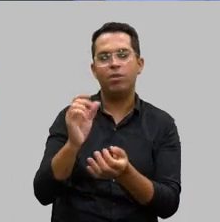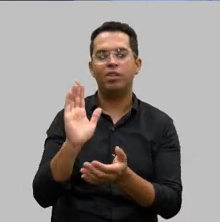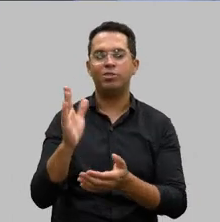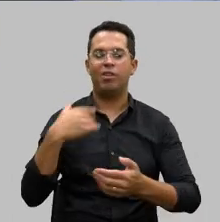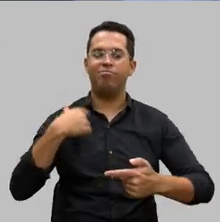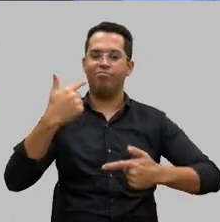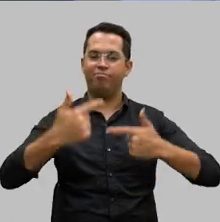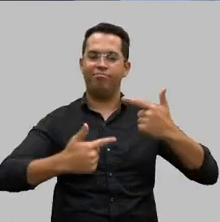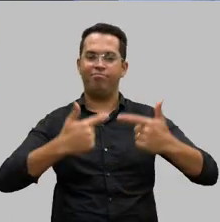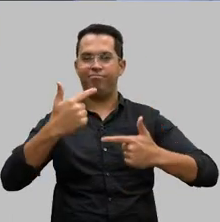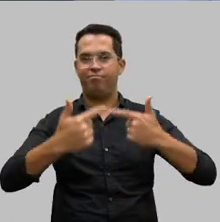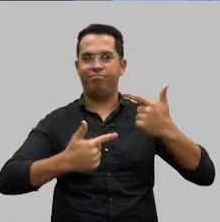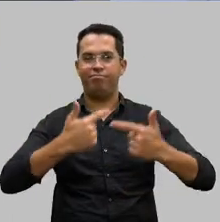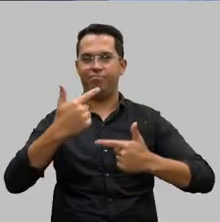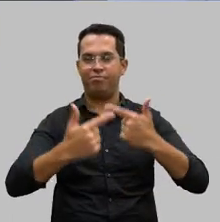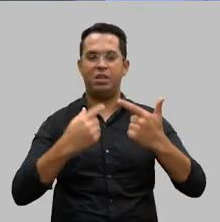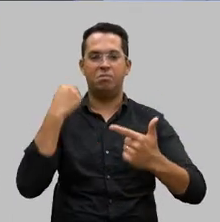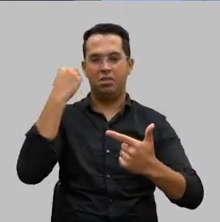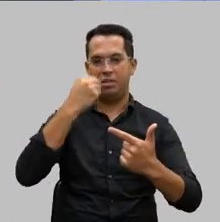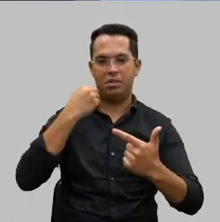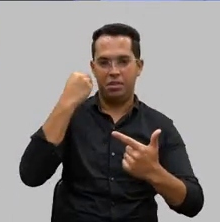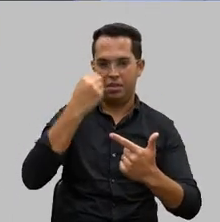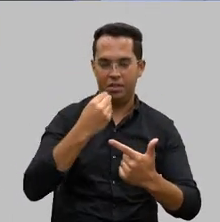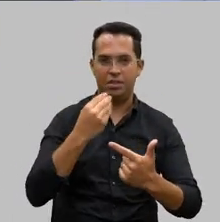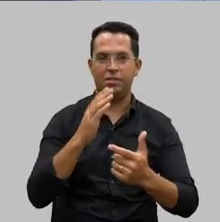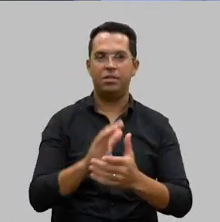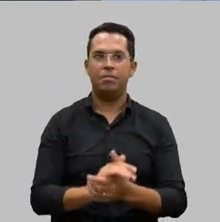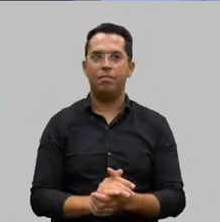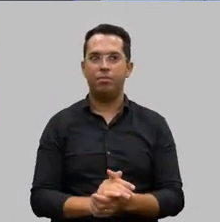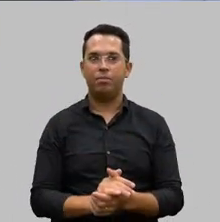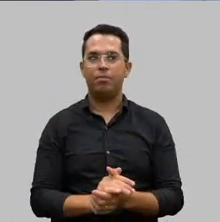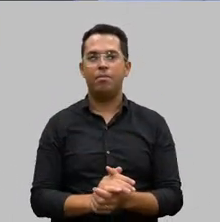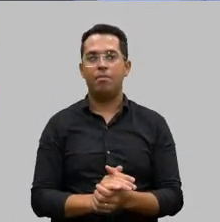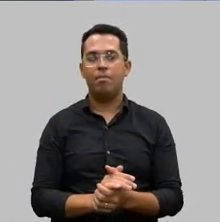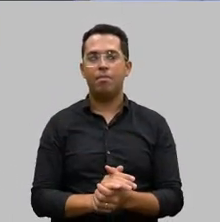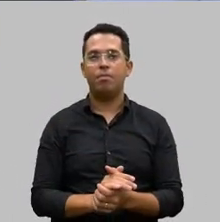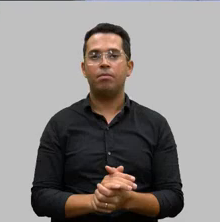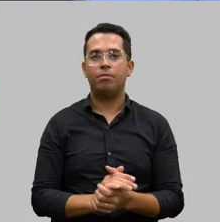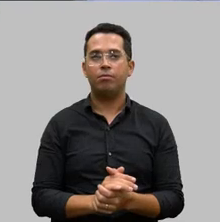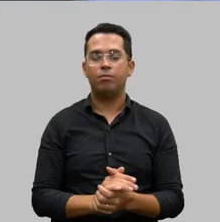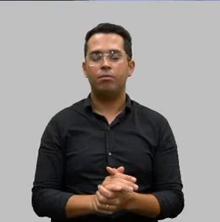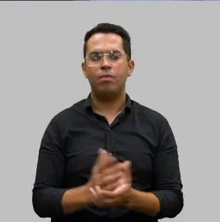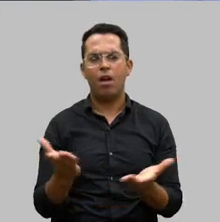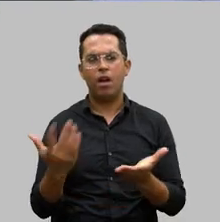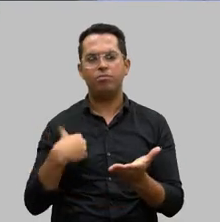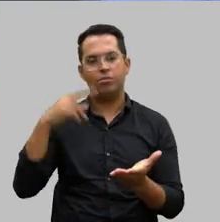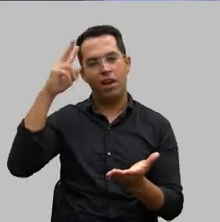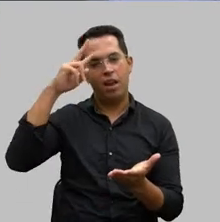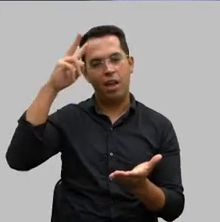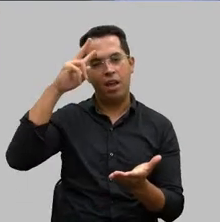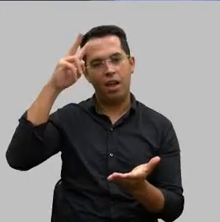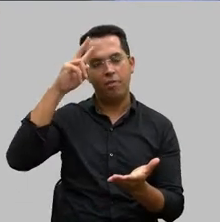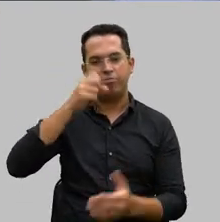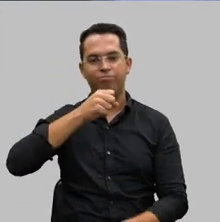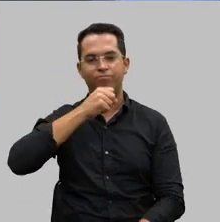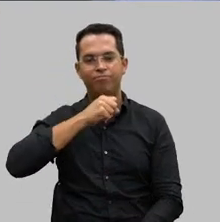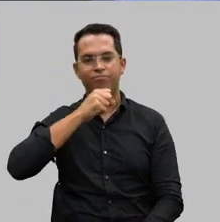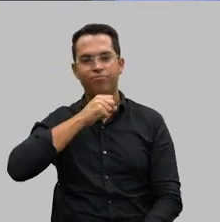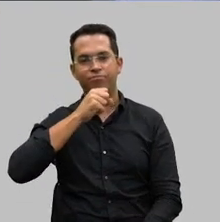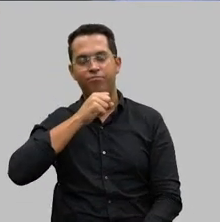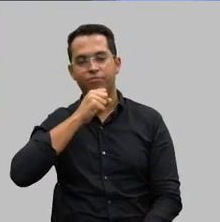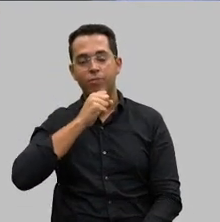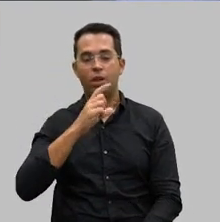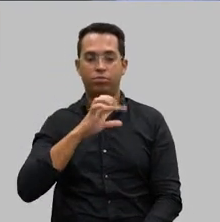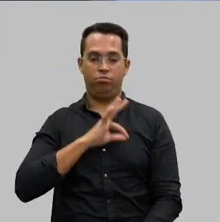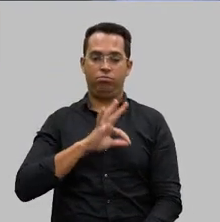genéricos da medicação da farmácia popular que muitas vezes tem um acesso mas eu me recordo que a minha avó não conseguiu se aposentar ela tinha um benefício de